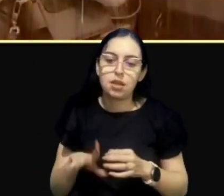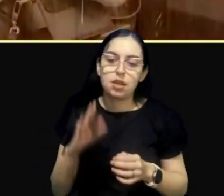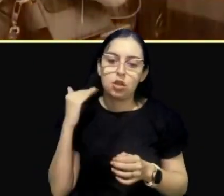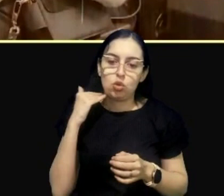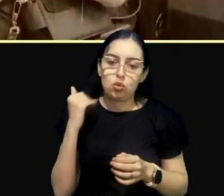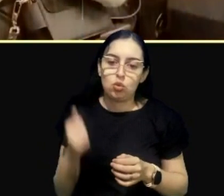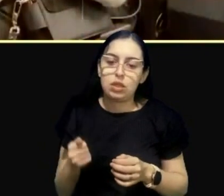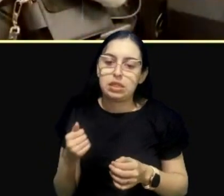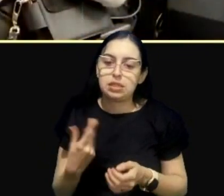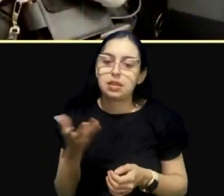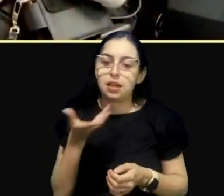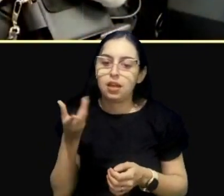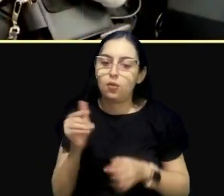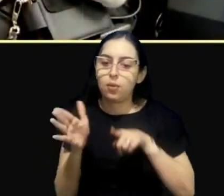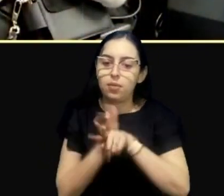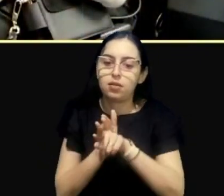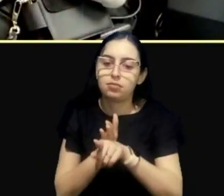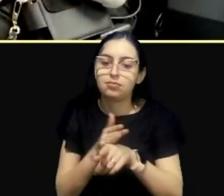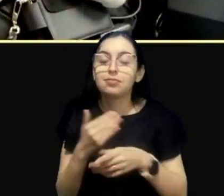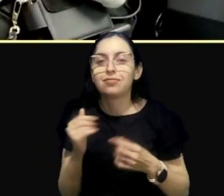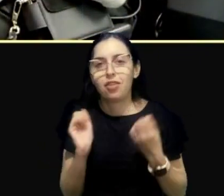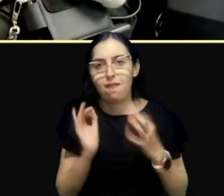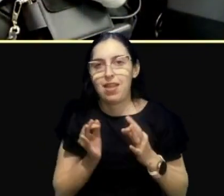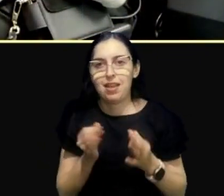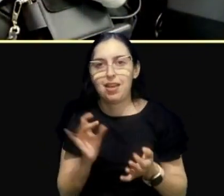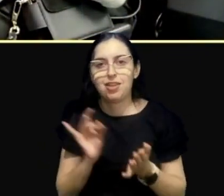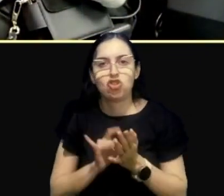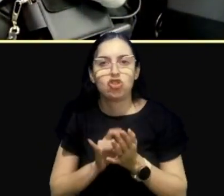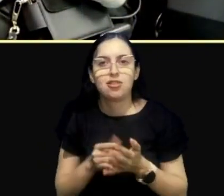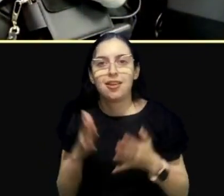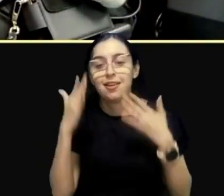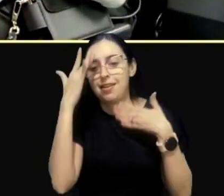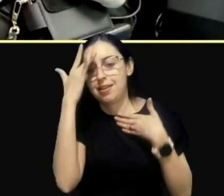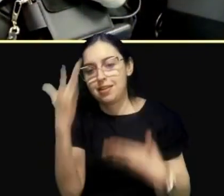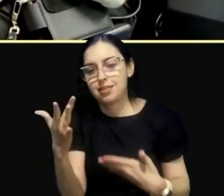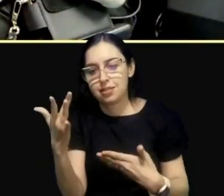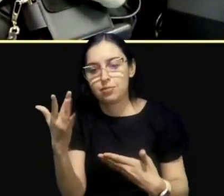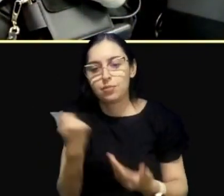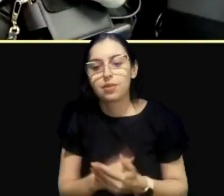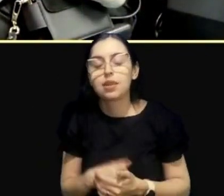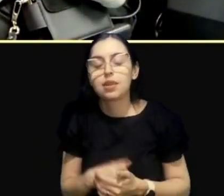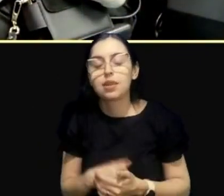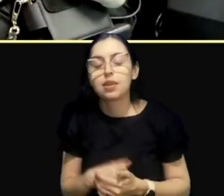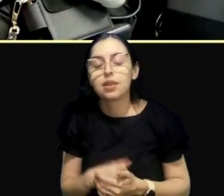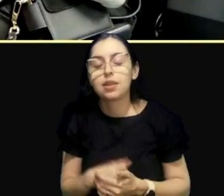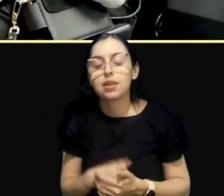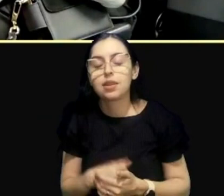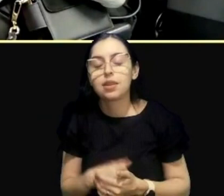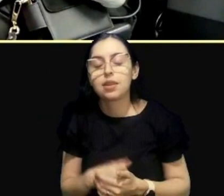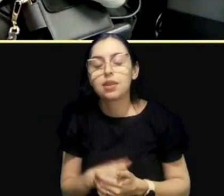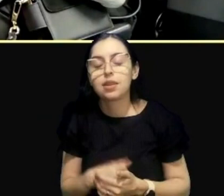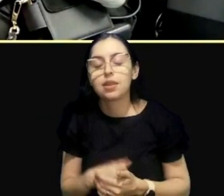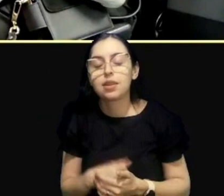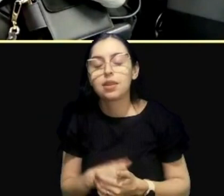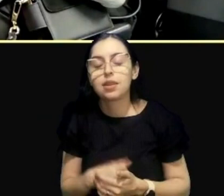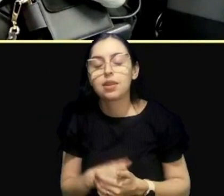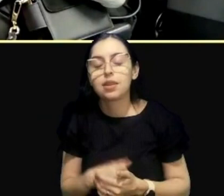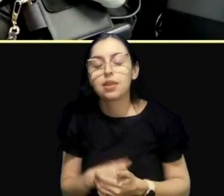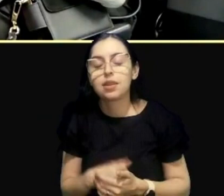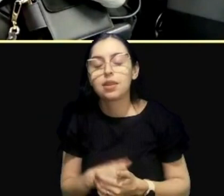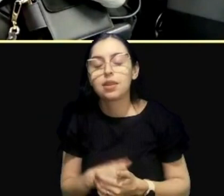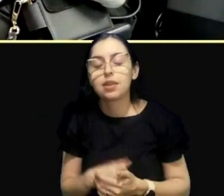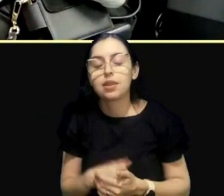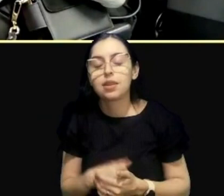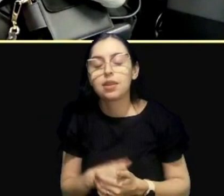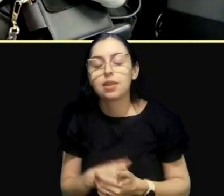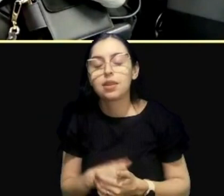pergunta também. Na verdade, agradecer, professor Davi, professora Kátia, muito, muito importante como... A imagem da bancada é substituída pela imagem